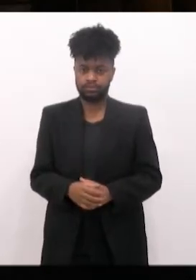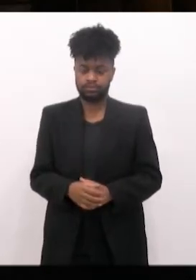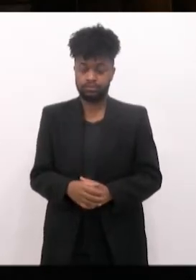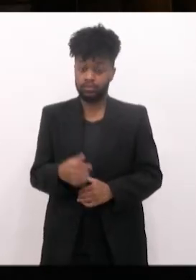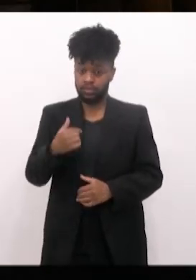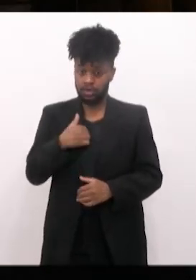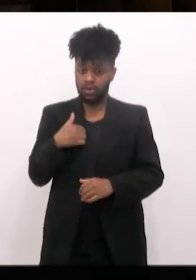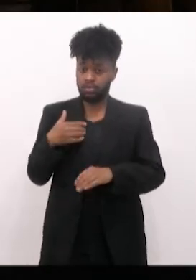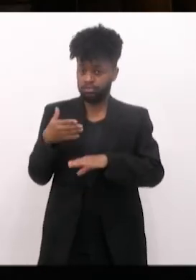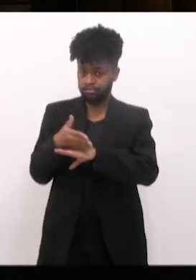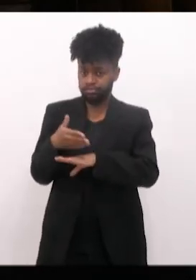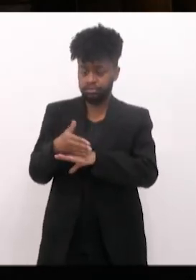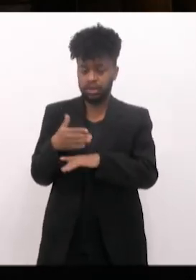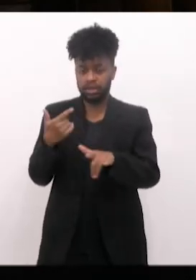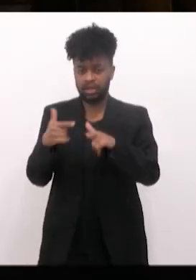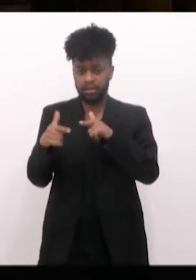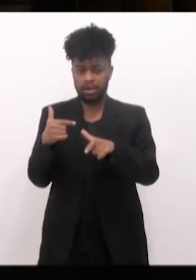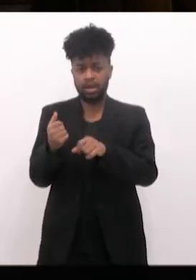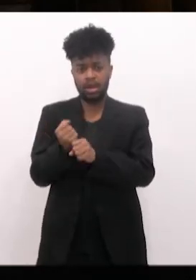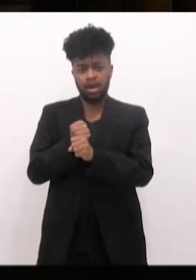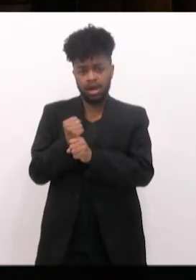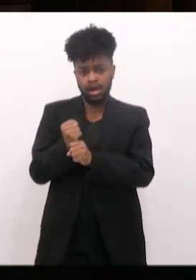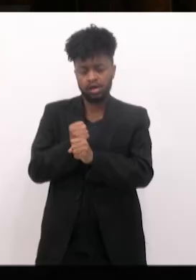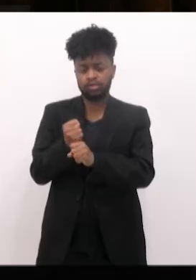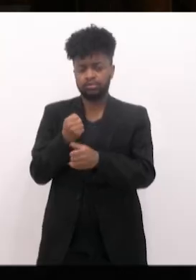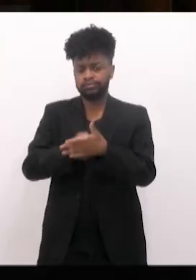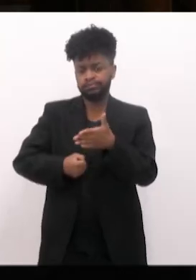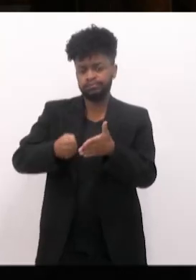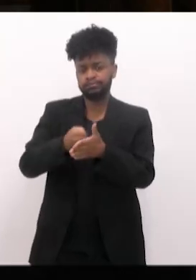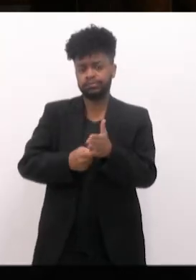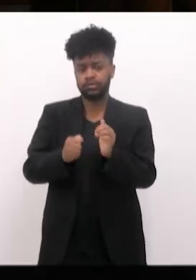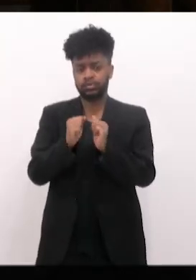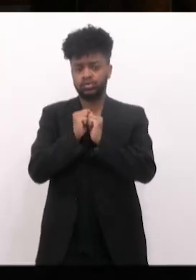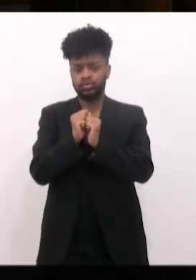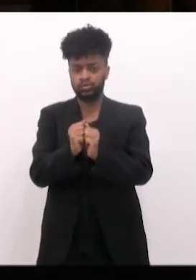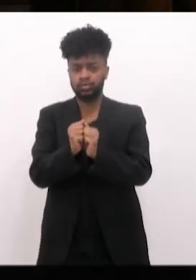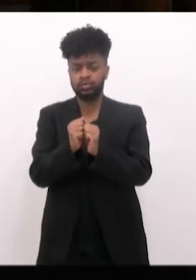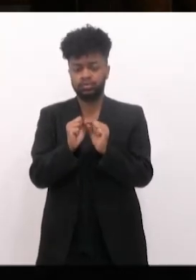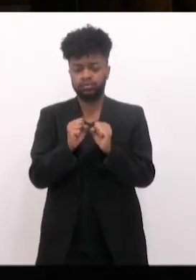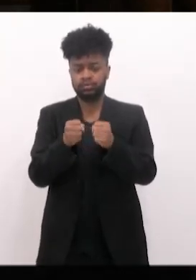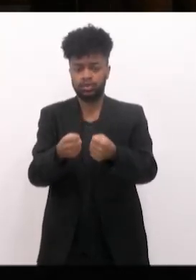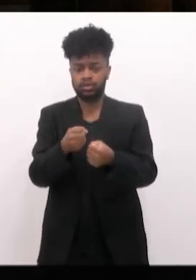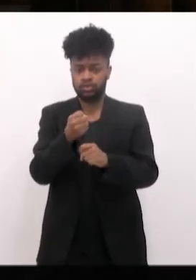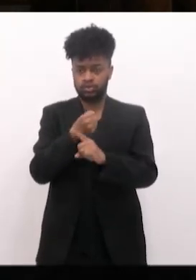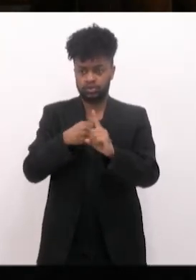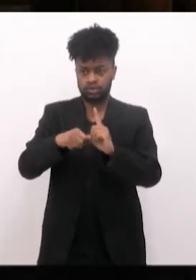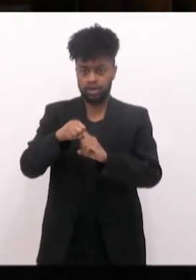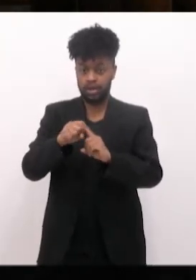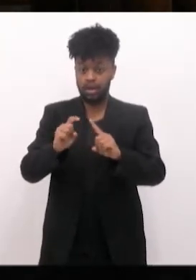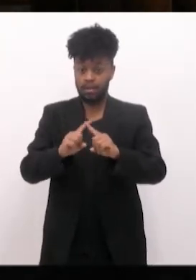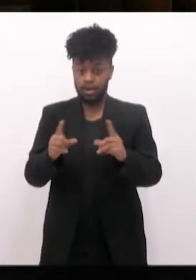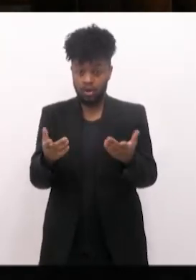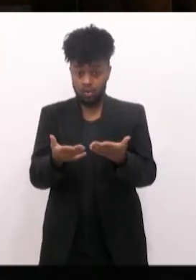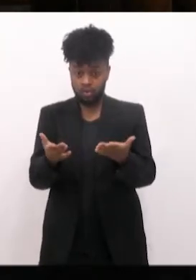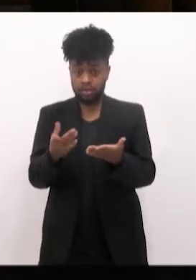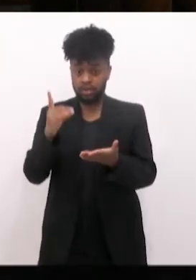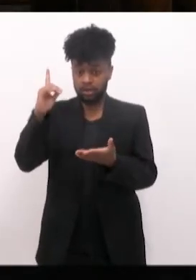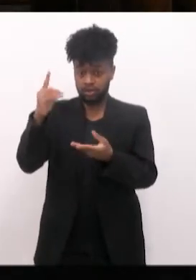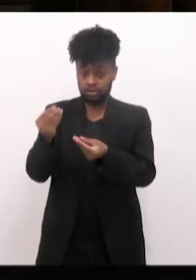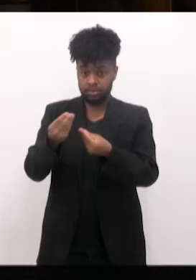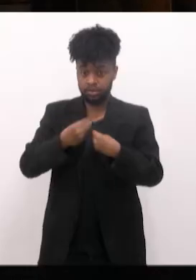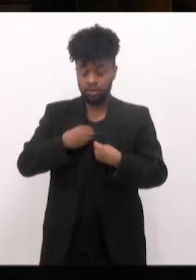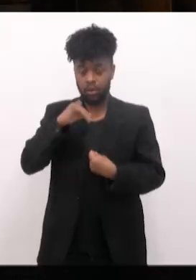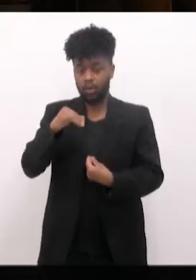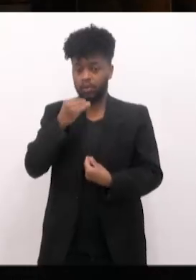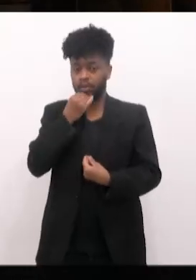estive tanto tempo ombreando, lutando pela sociedade. E hoje Deus me deu a oportunidade de poder